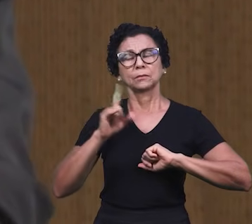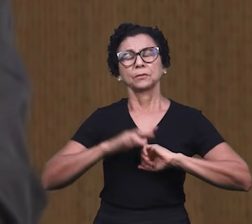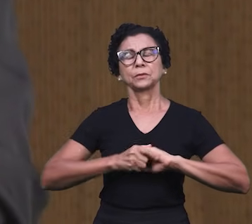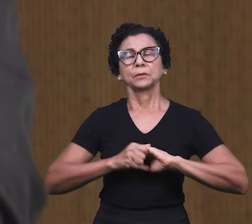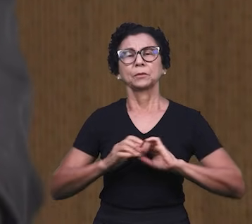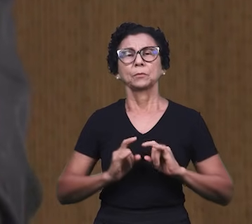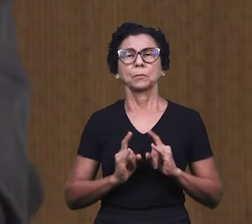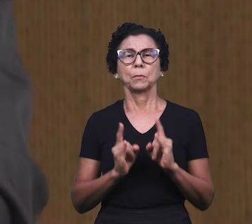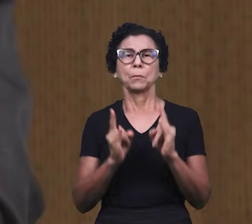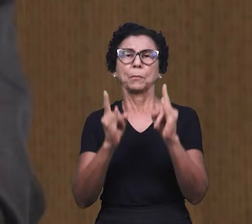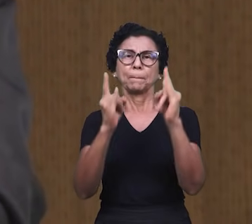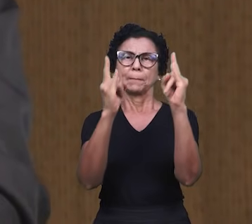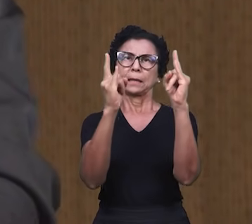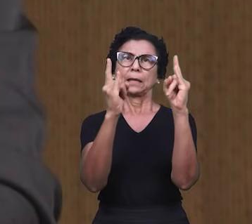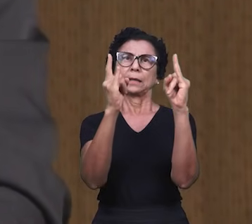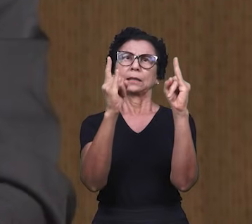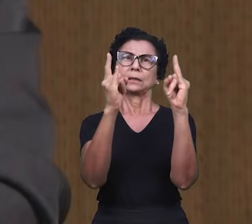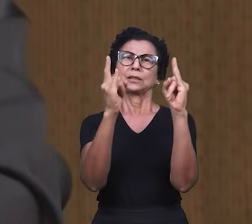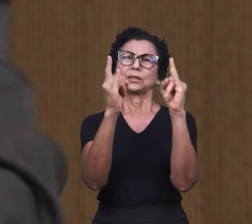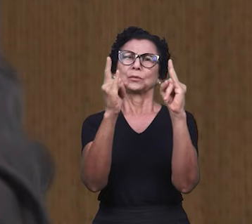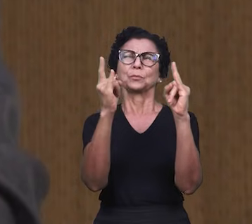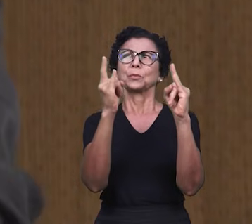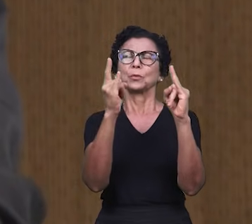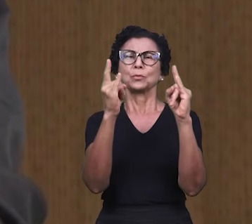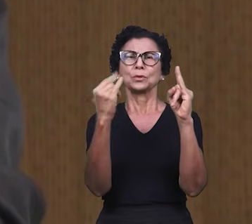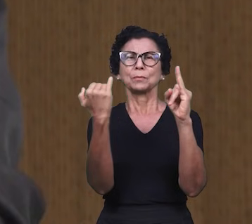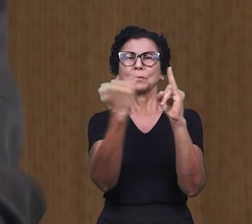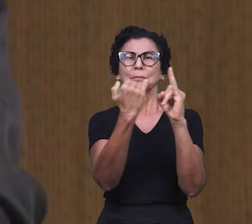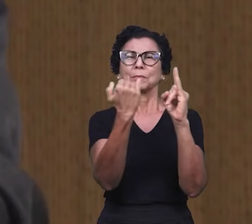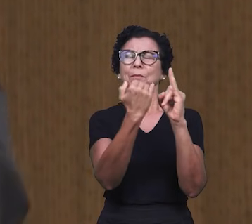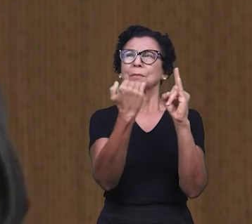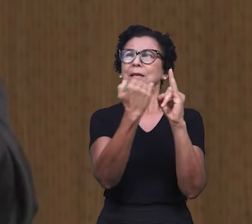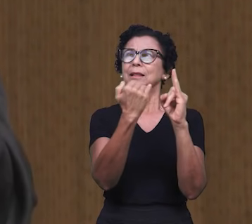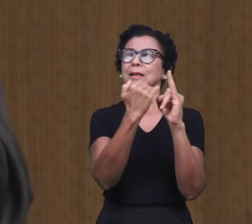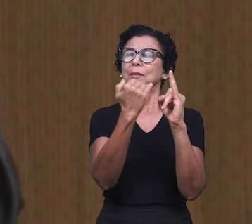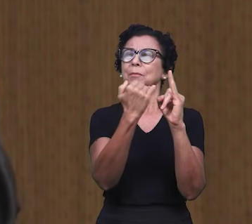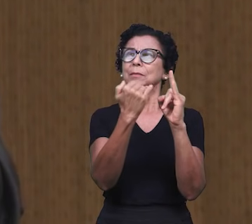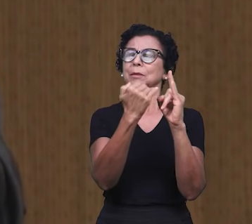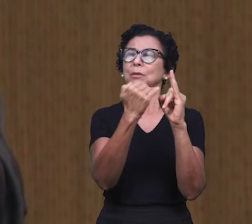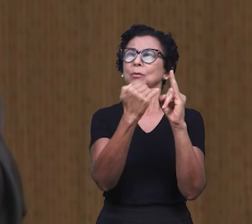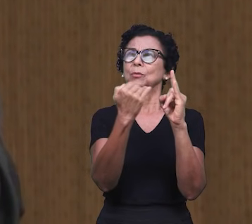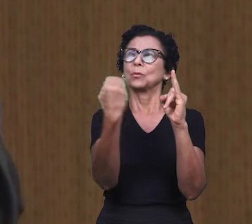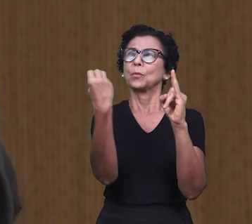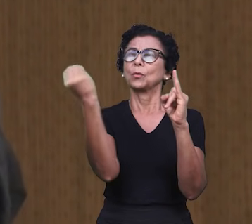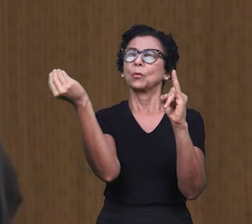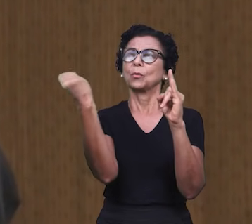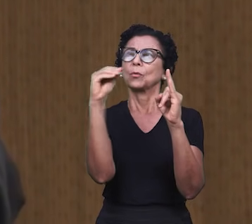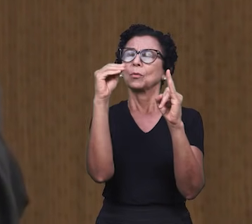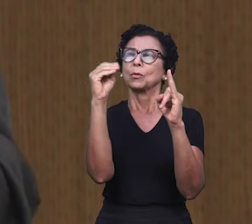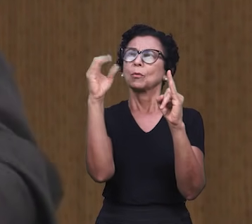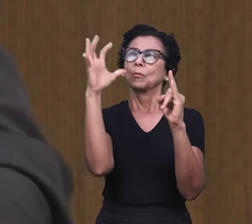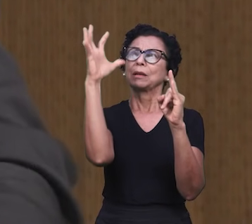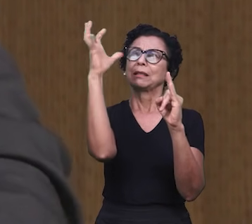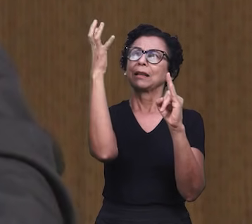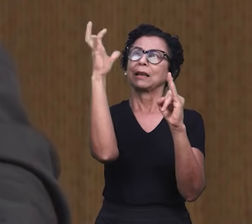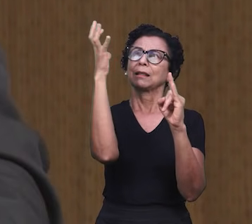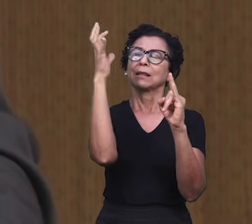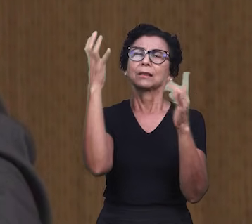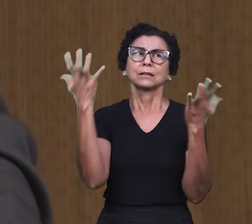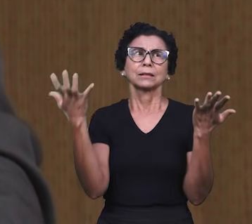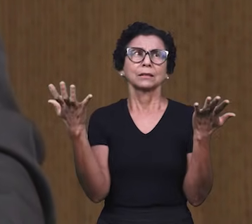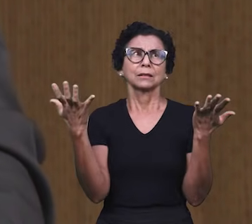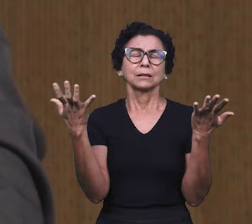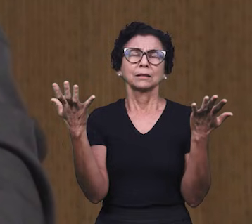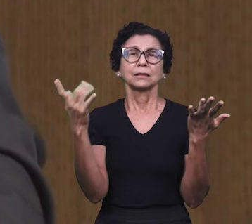prédio. Aí o prédio, a pessoa diz, pô, mas eu estou dentro de um apartamento, como é que eu vou instalar uma antena dentro de um apartamento? É mais difícil, né? Mas